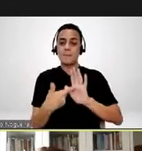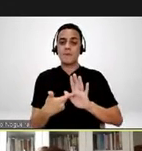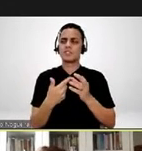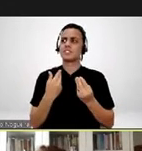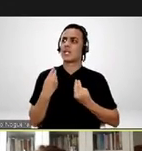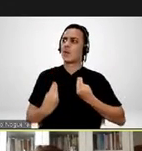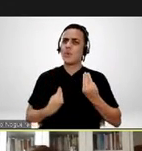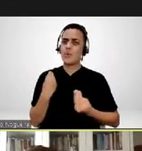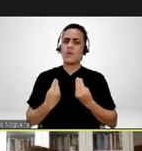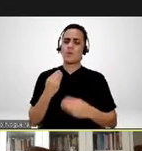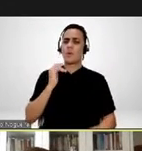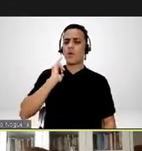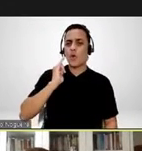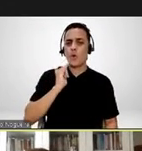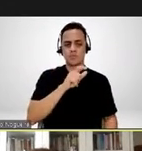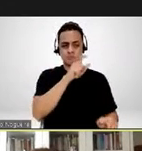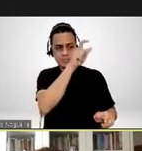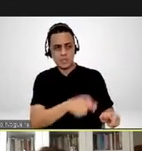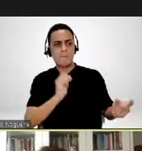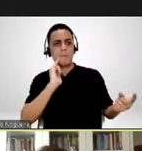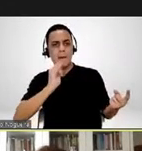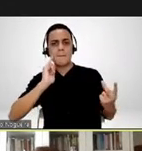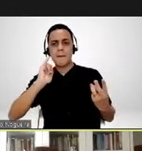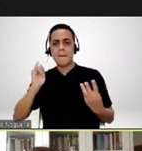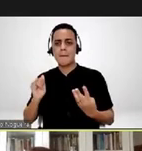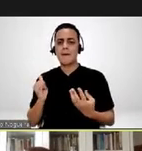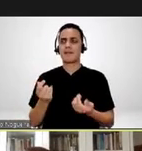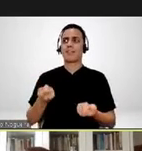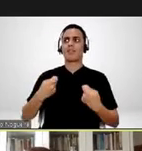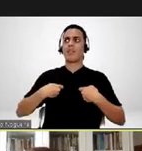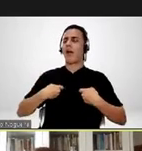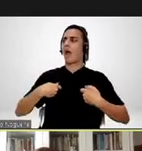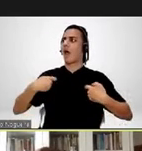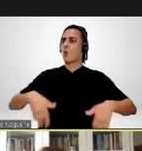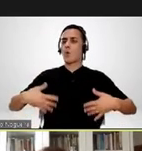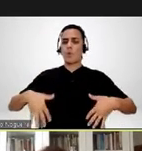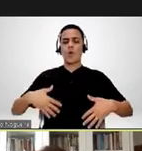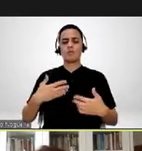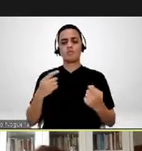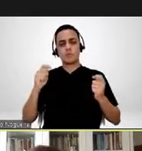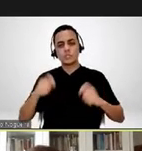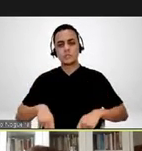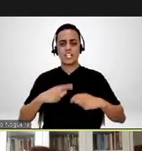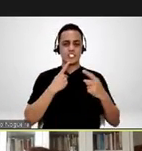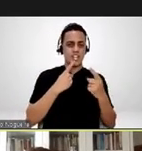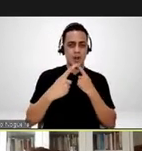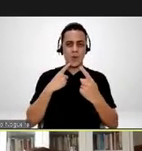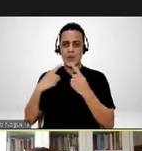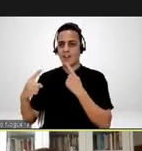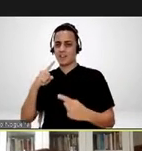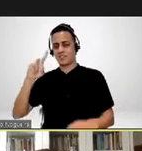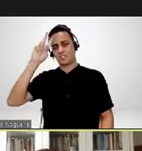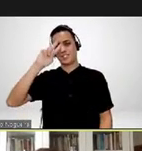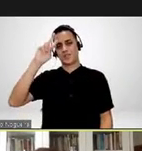relatos trazem esse arquivo de saberes, né, nos possibilitam estar dialogando, né, com essa